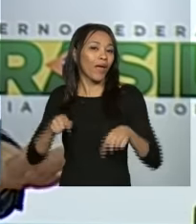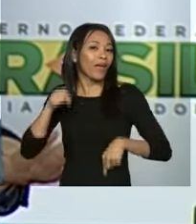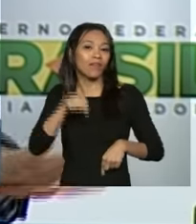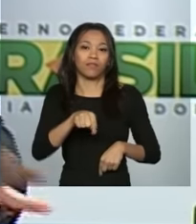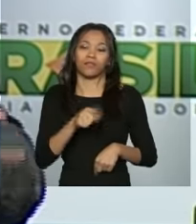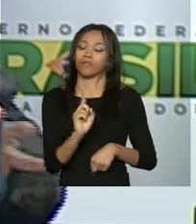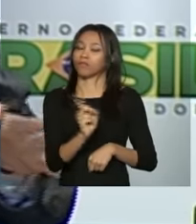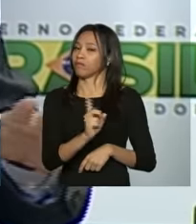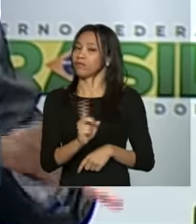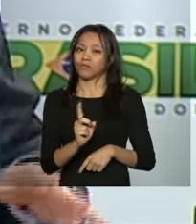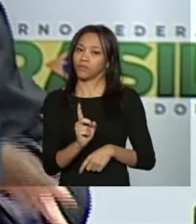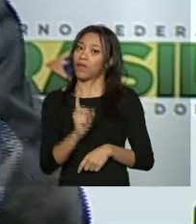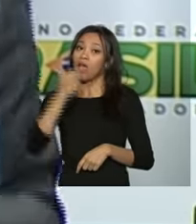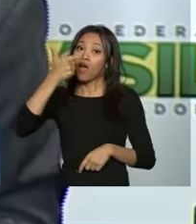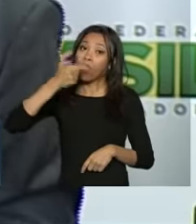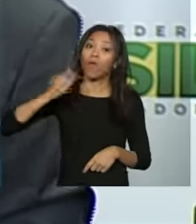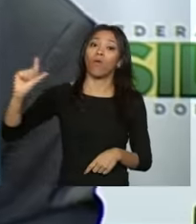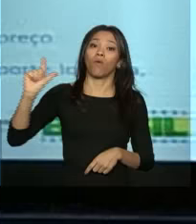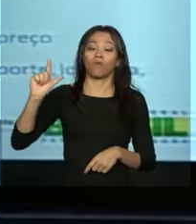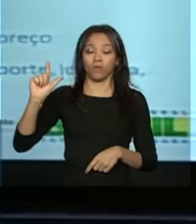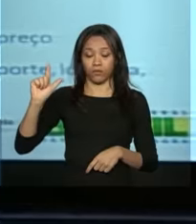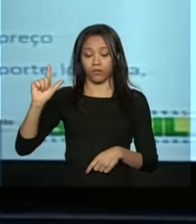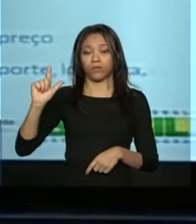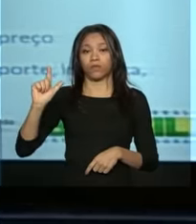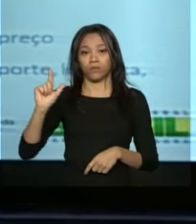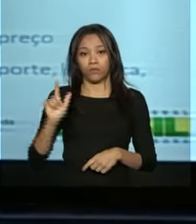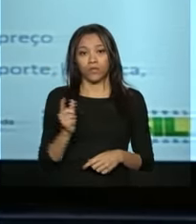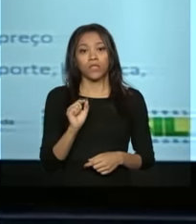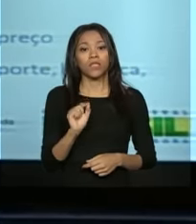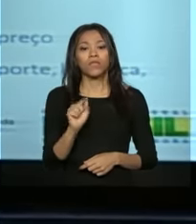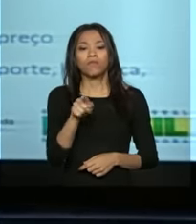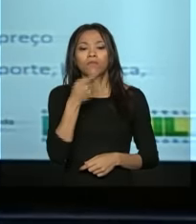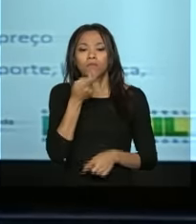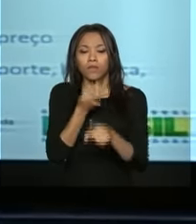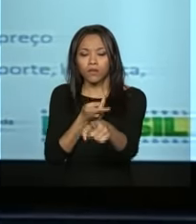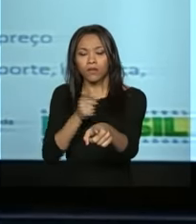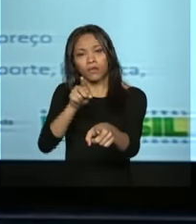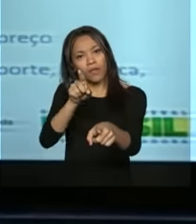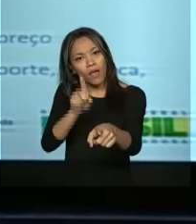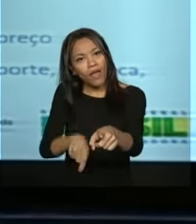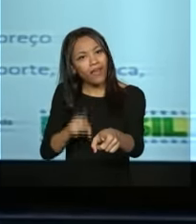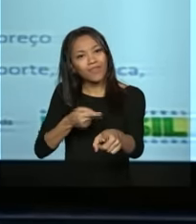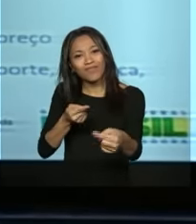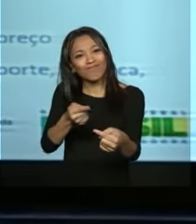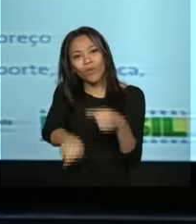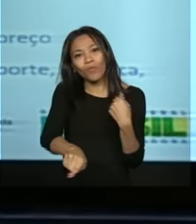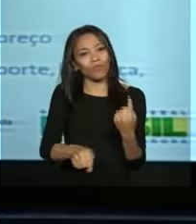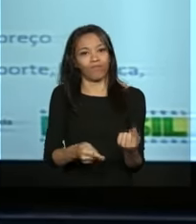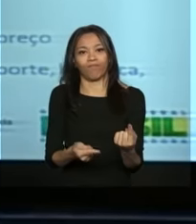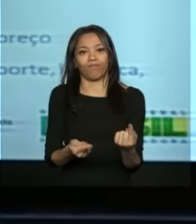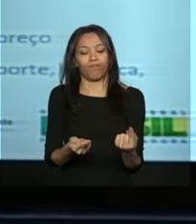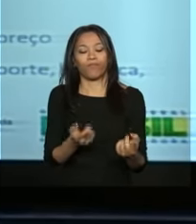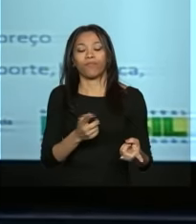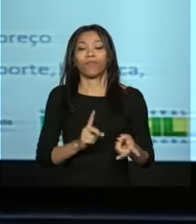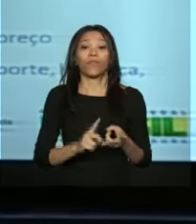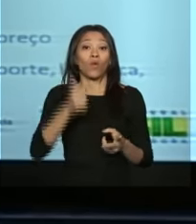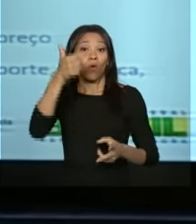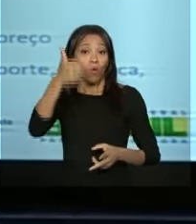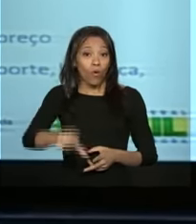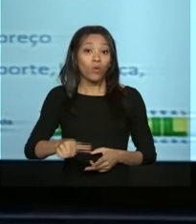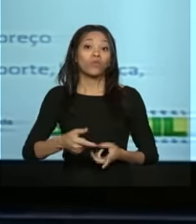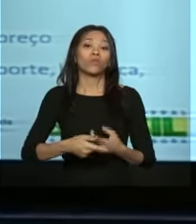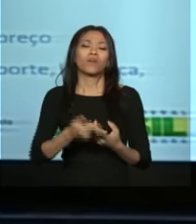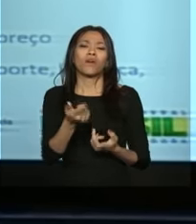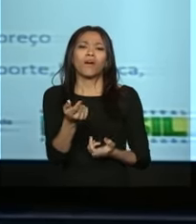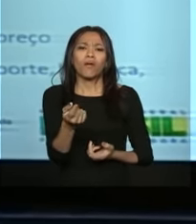características são características eh de fato eh de de práticas que são inadequadas um baixo poder de